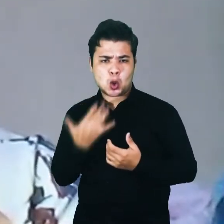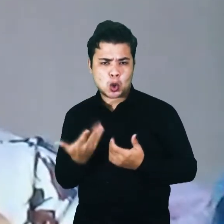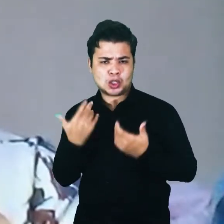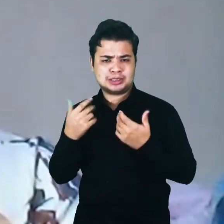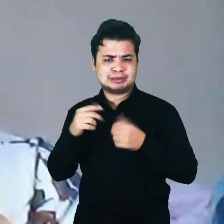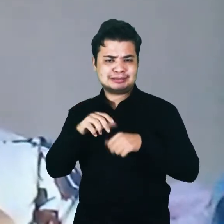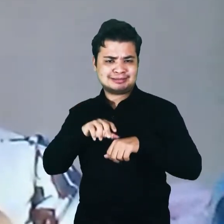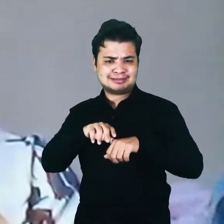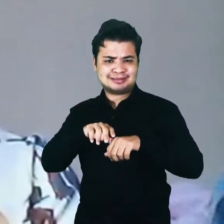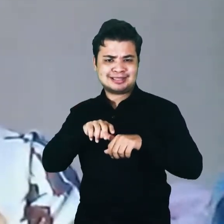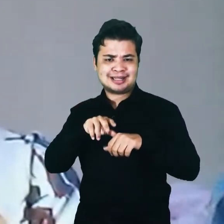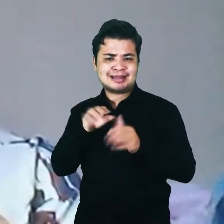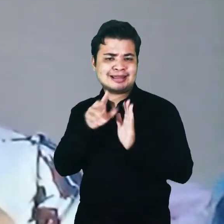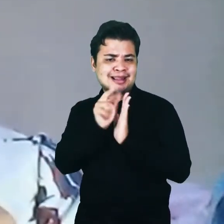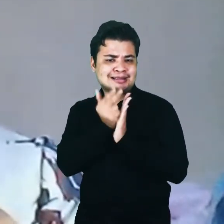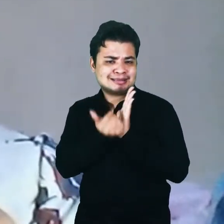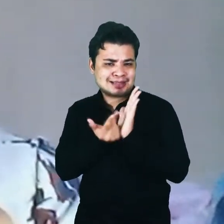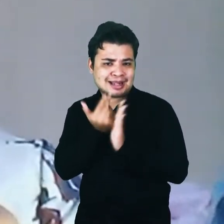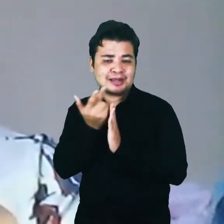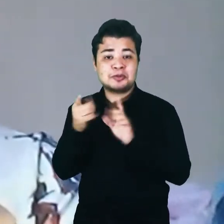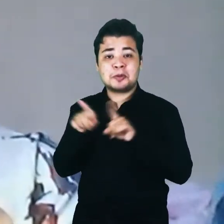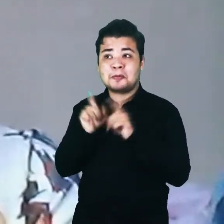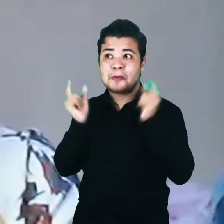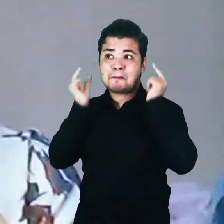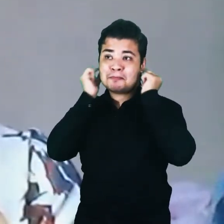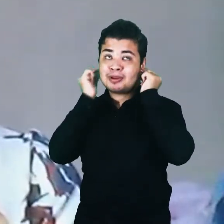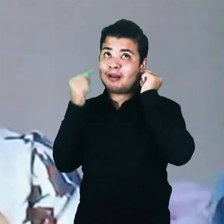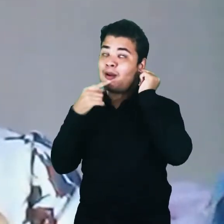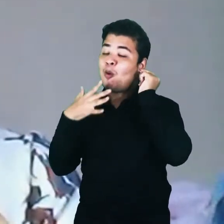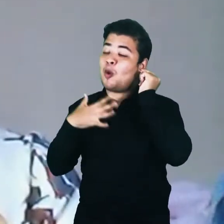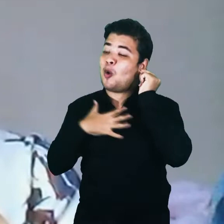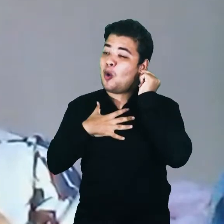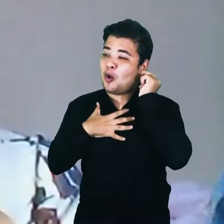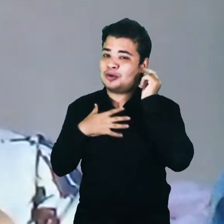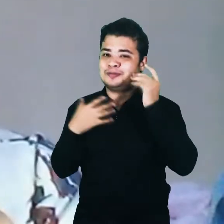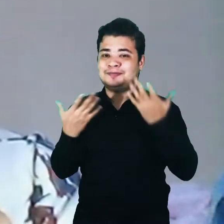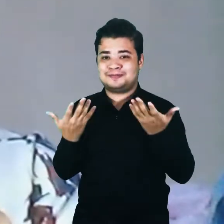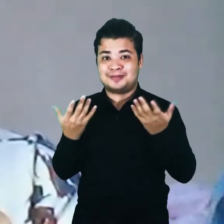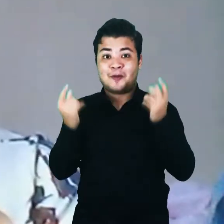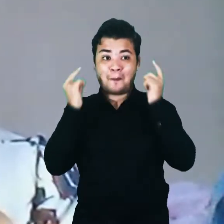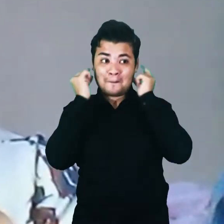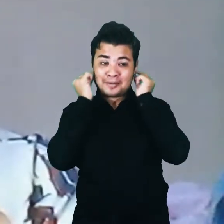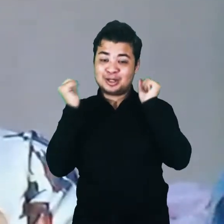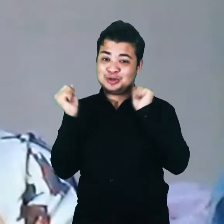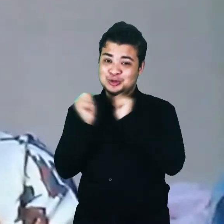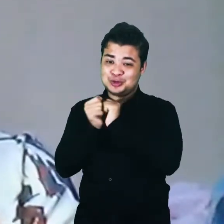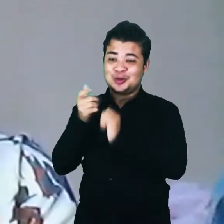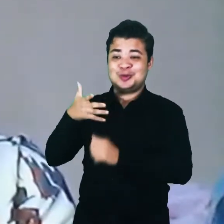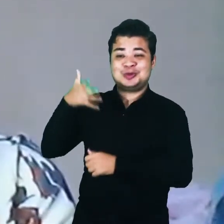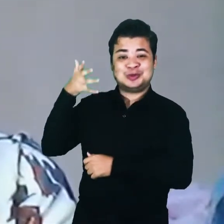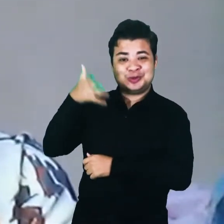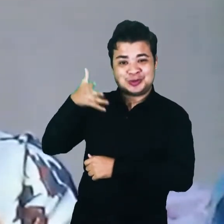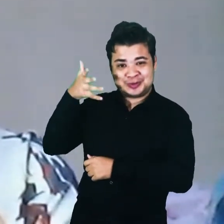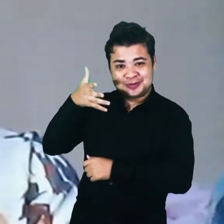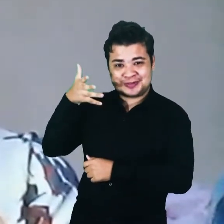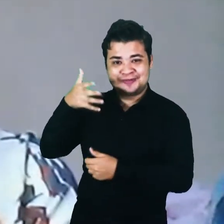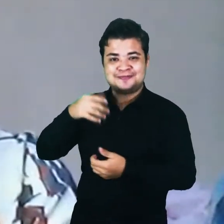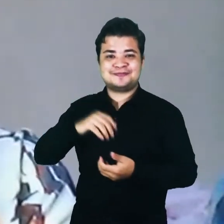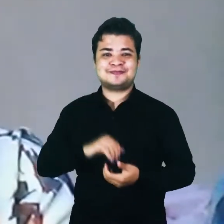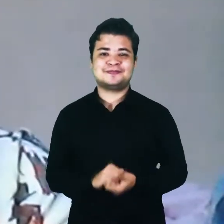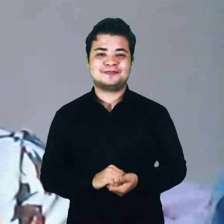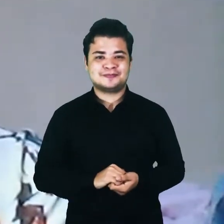e estou de brincos, que eu gosto bastante de brincos. Então, meus brincos acompanham aqui a minha